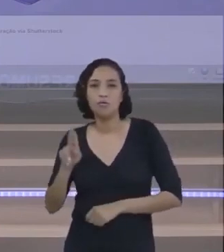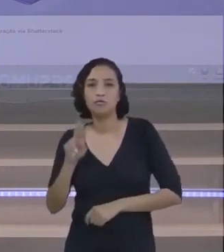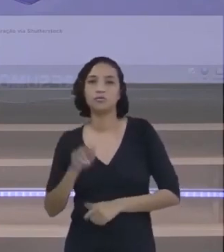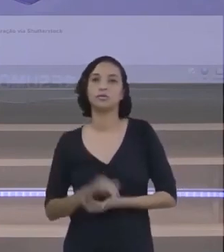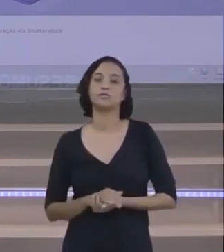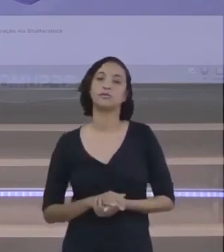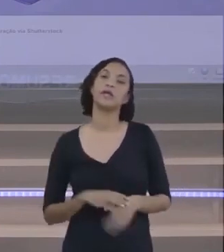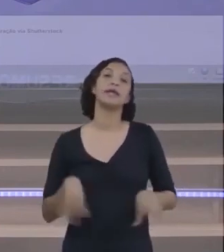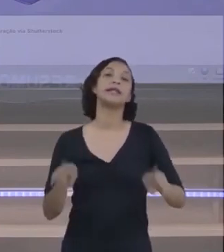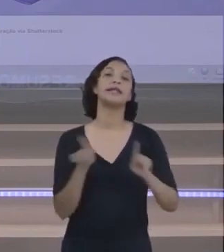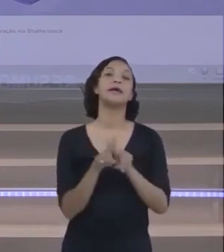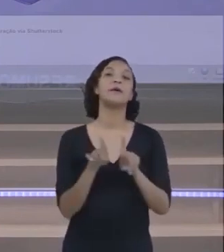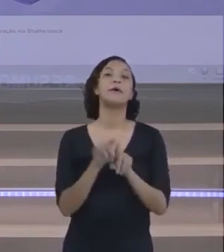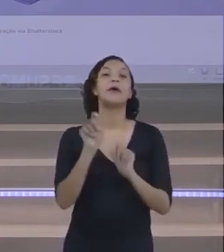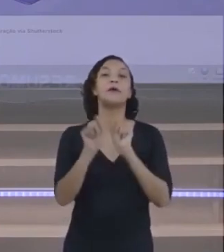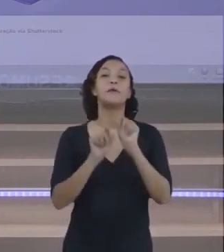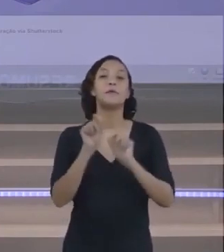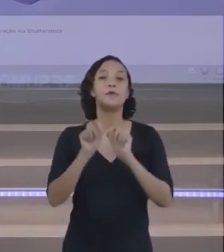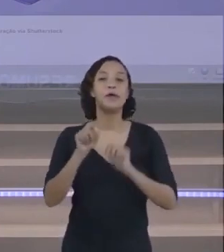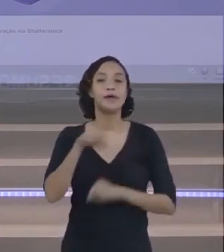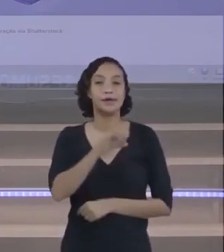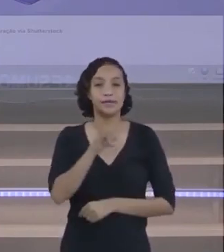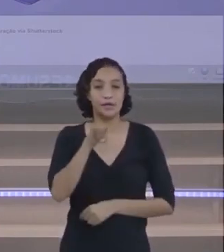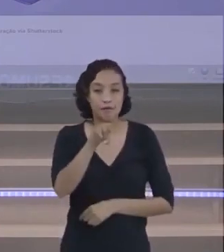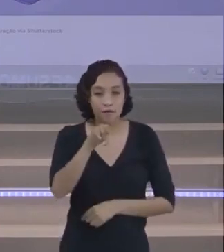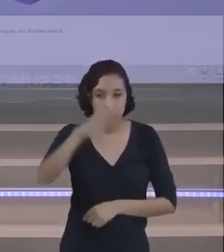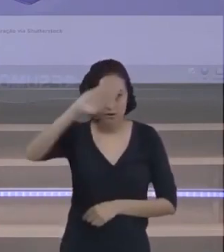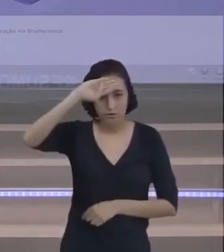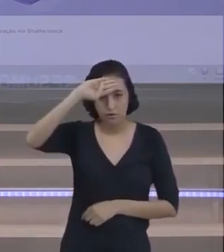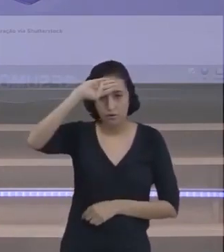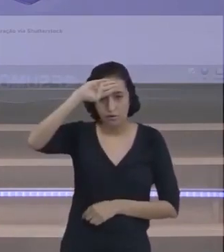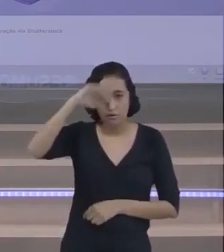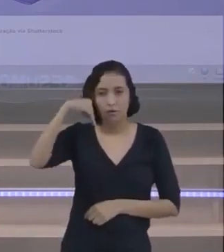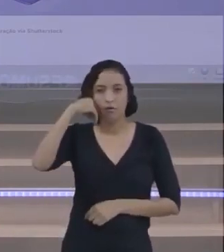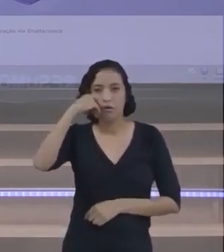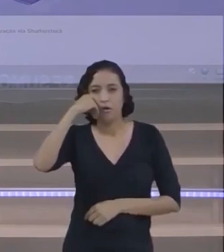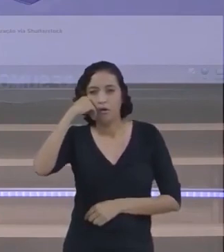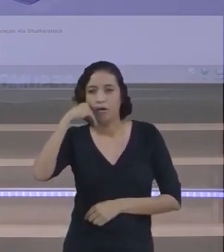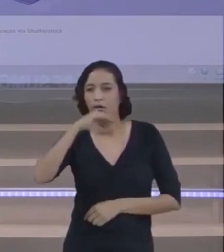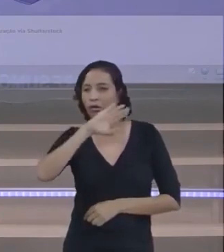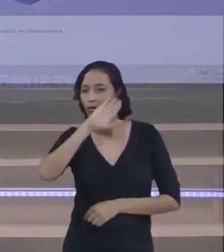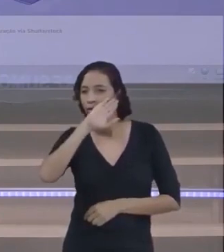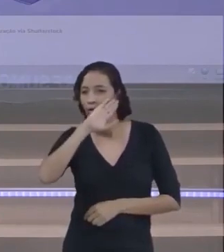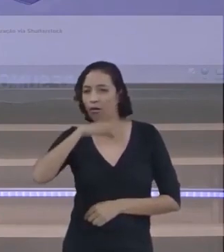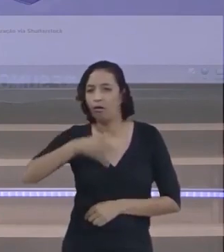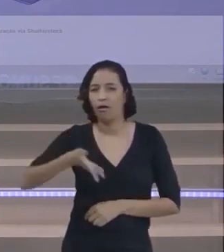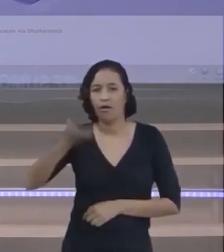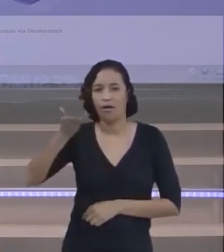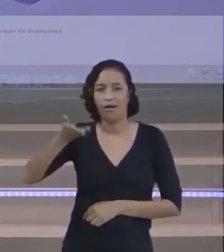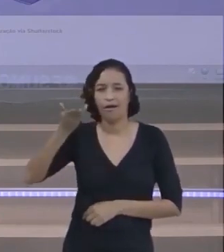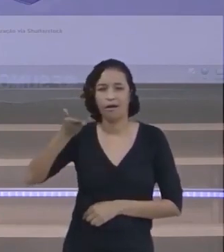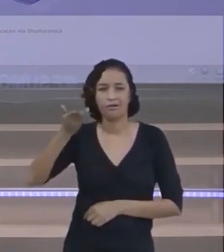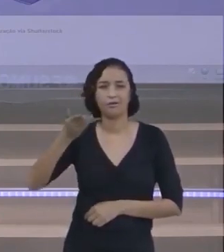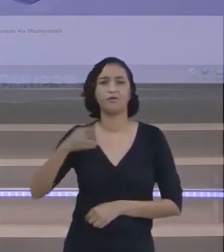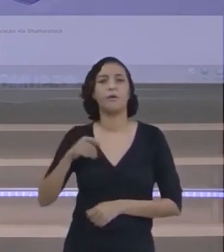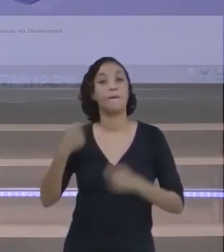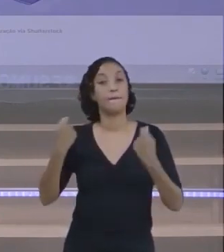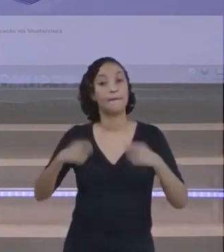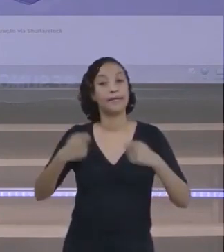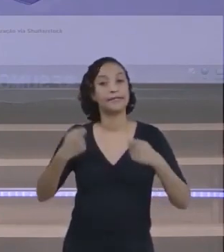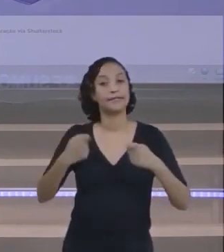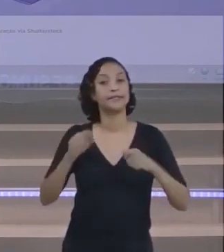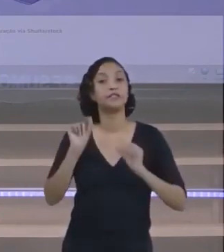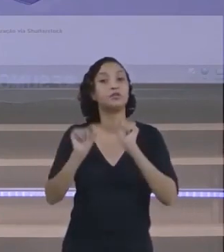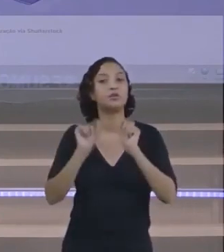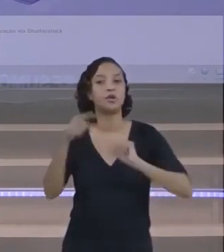muitos de vocês já devem ter visto o termômetro desde criança, com certeza, desde bem pequenininho, porque criança vocês ainda são.